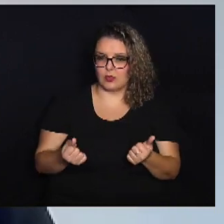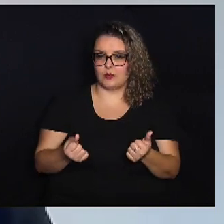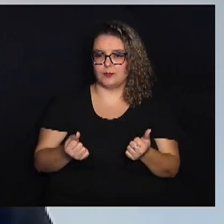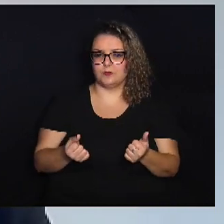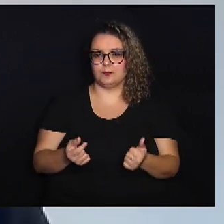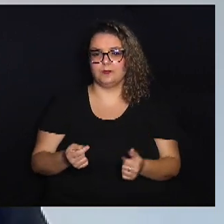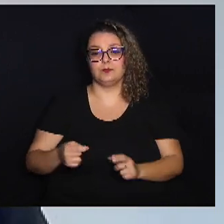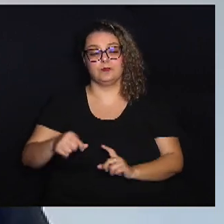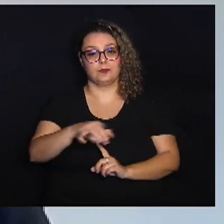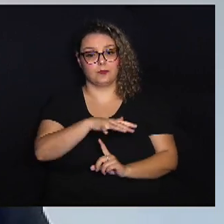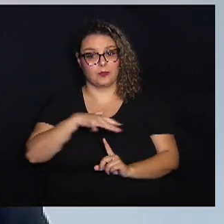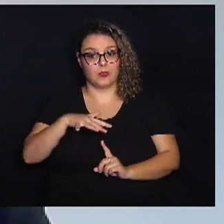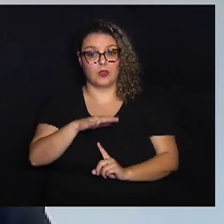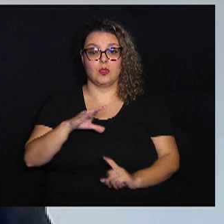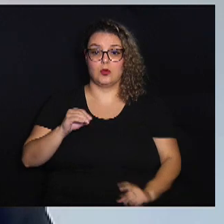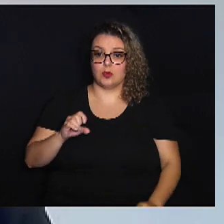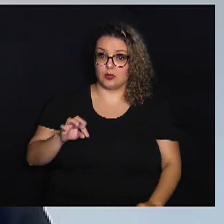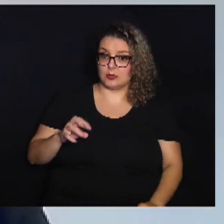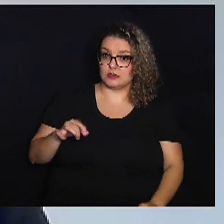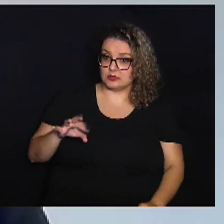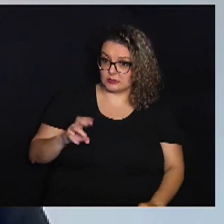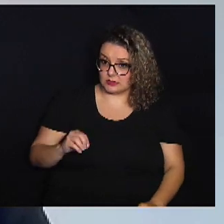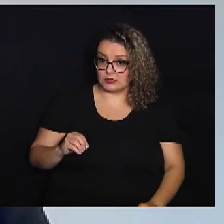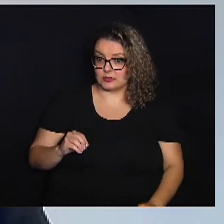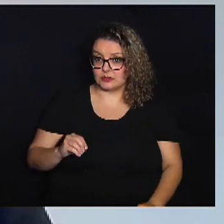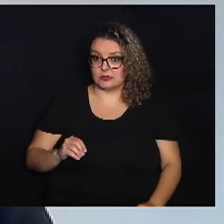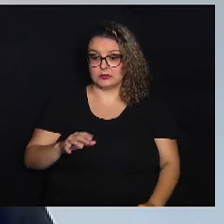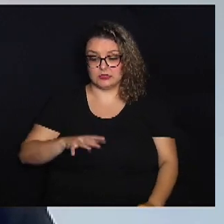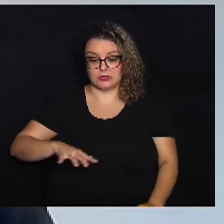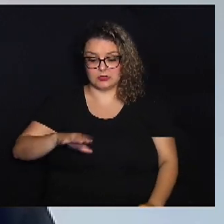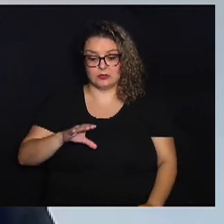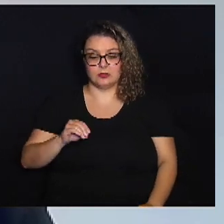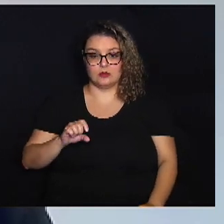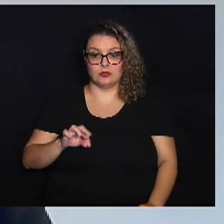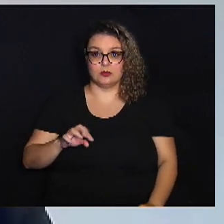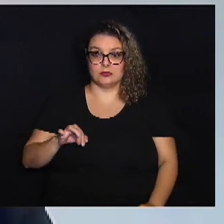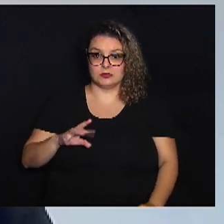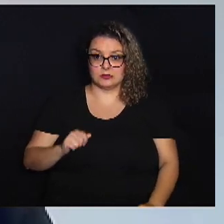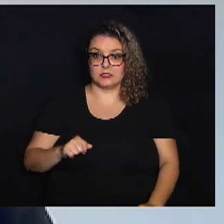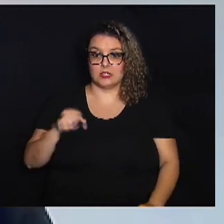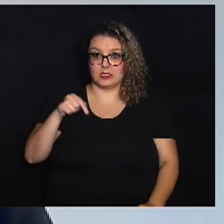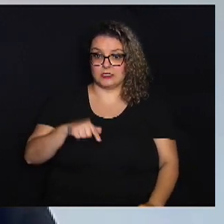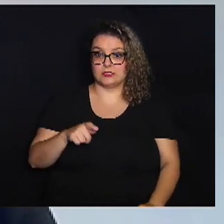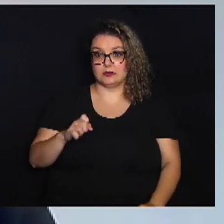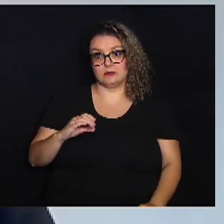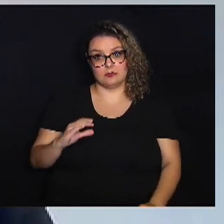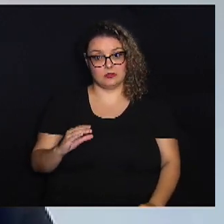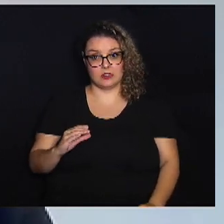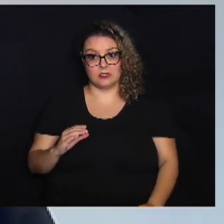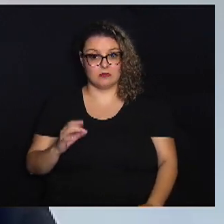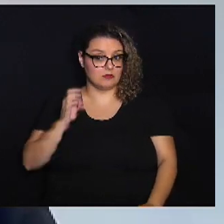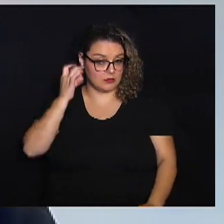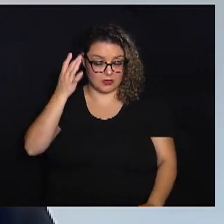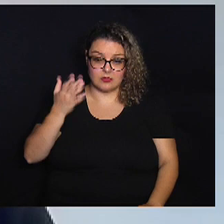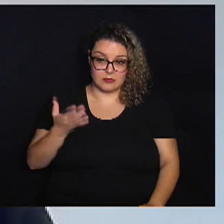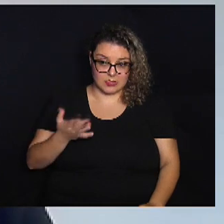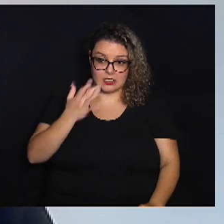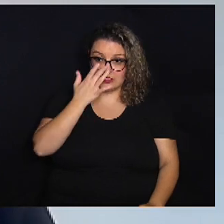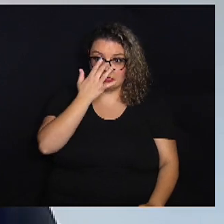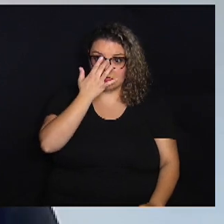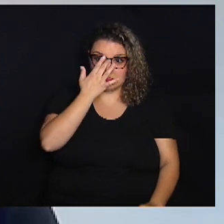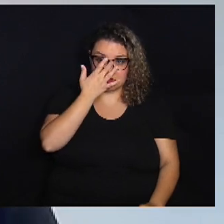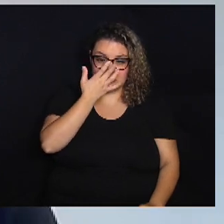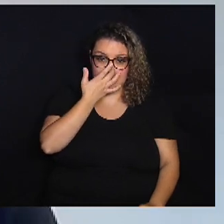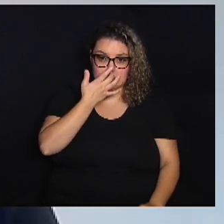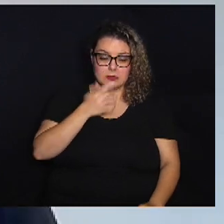meio ambiente costeiro, dos sistemas das zonas costeiras, essa PEC ela virá para facilitar, né, esse tipo